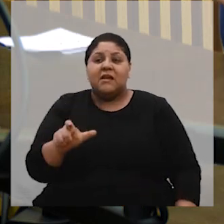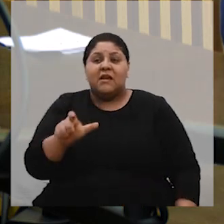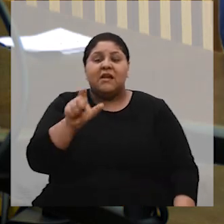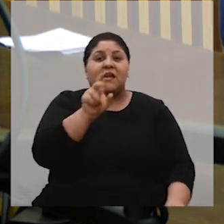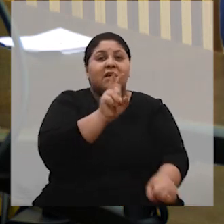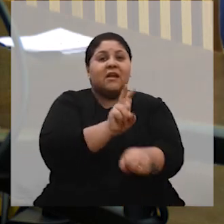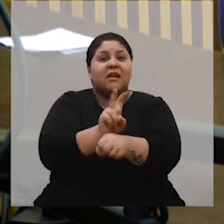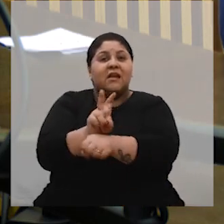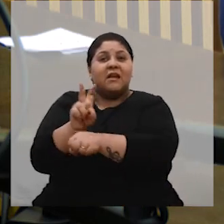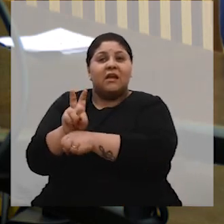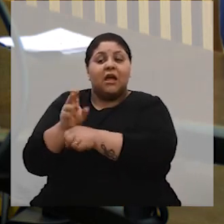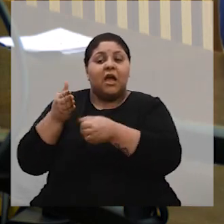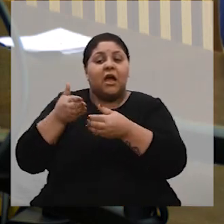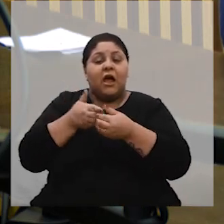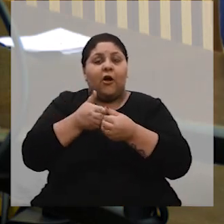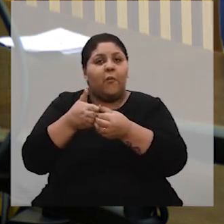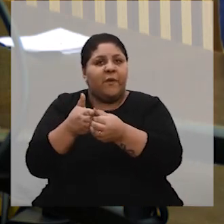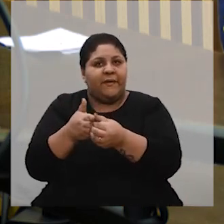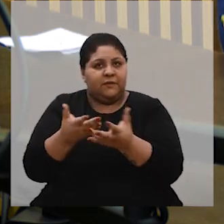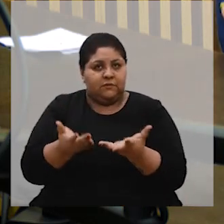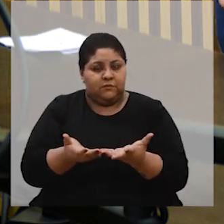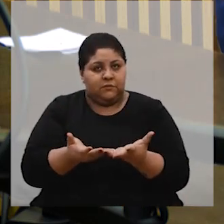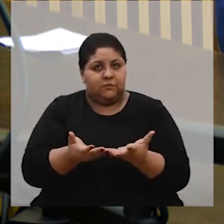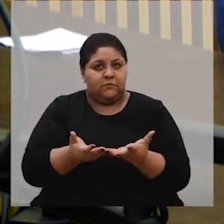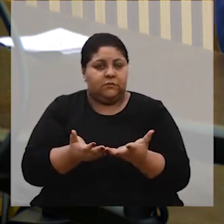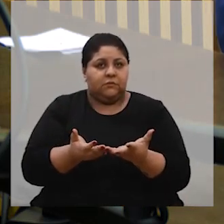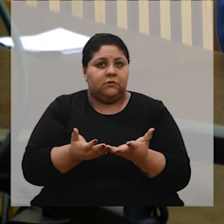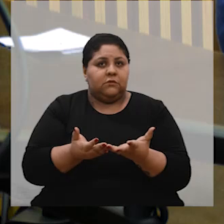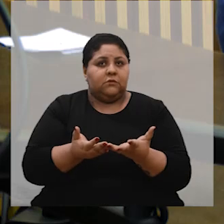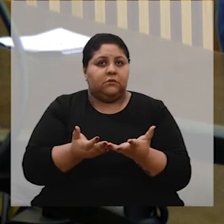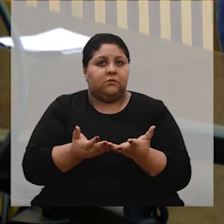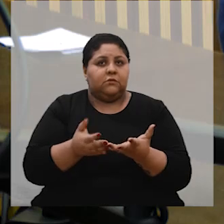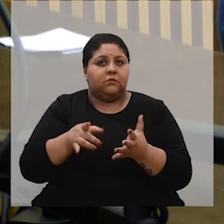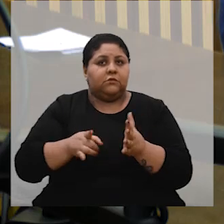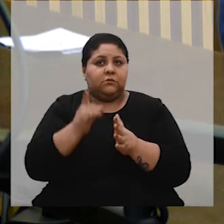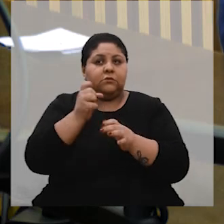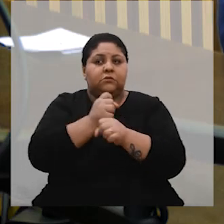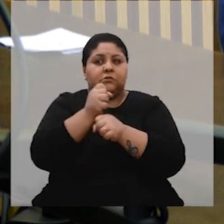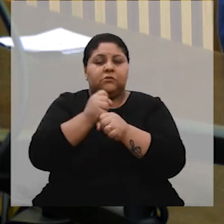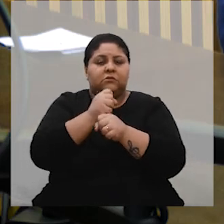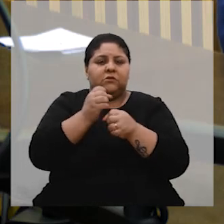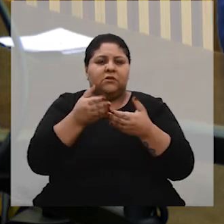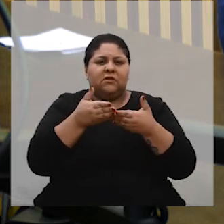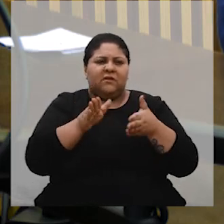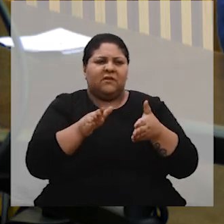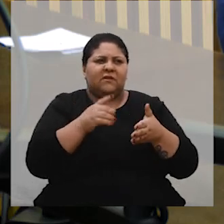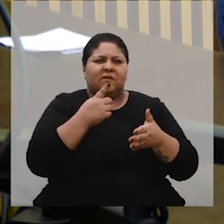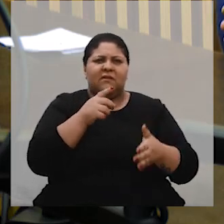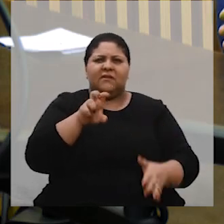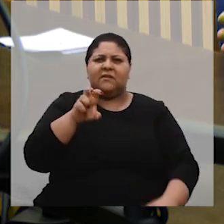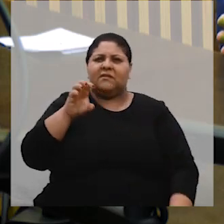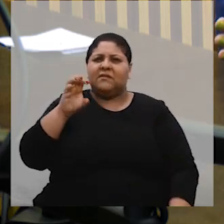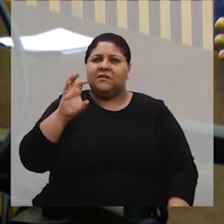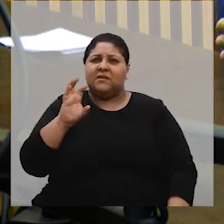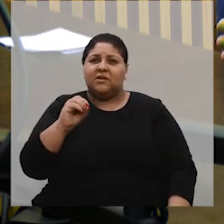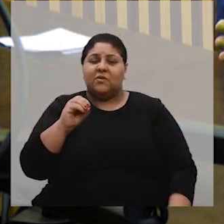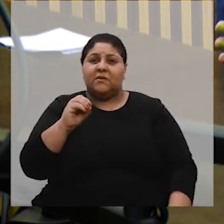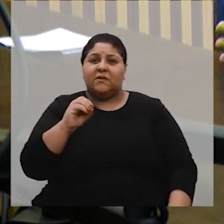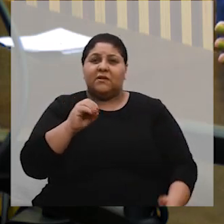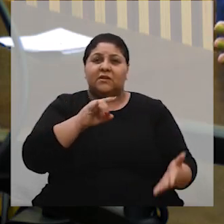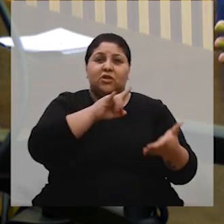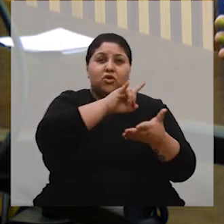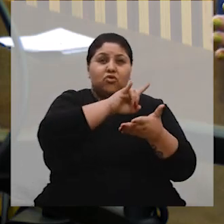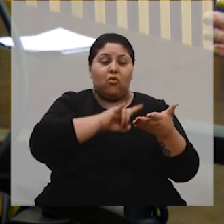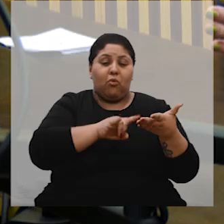pacientes tratados e acompanhamento. No último ano, a gente abriu 150